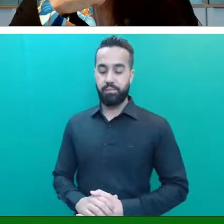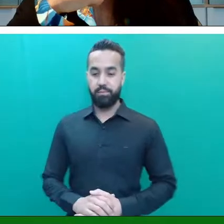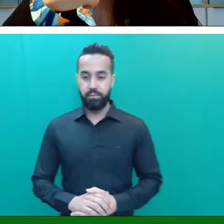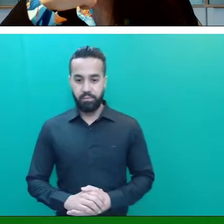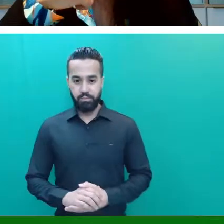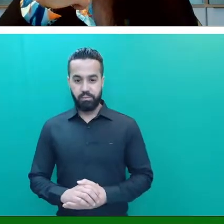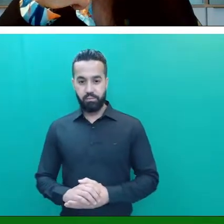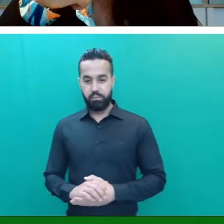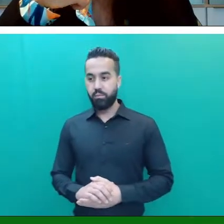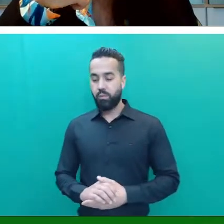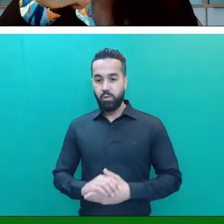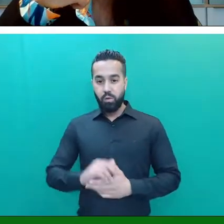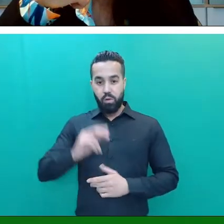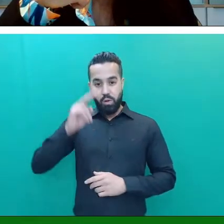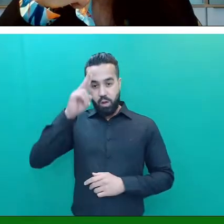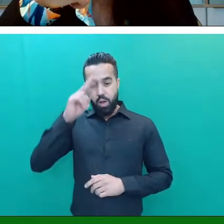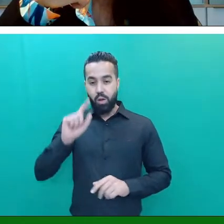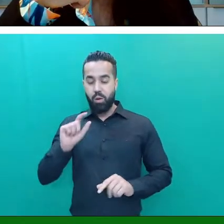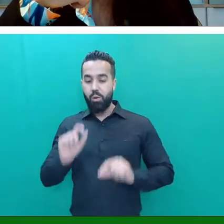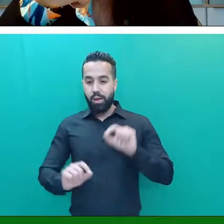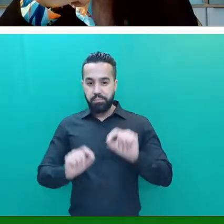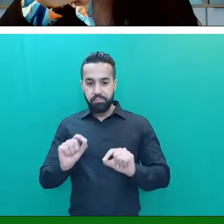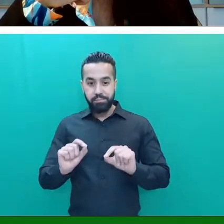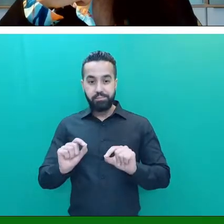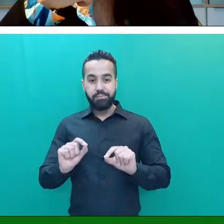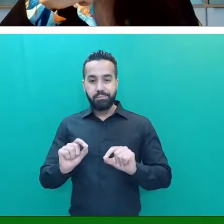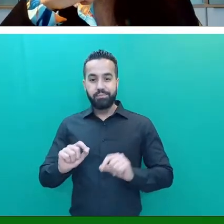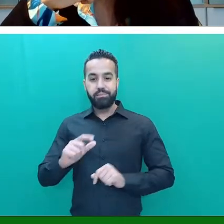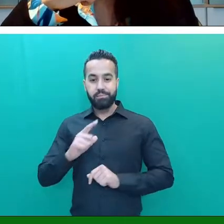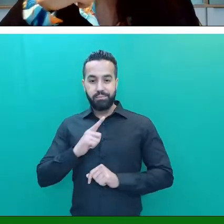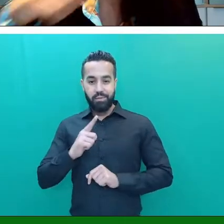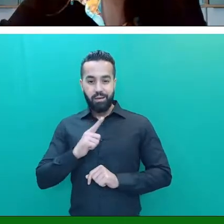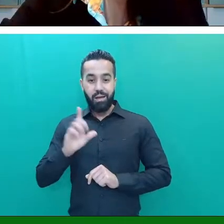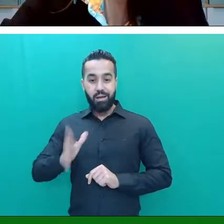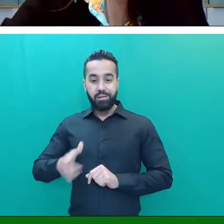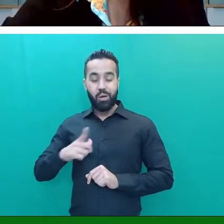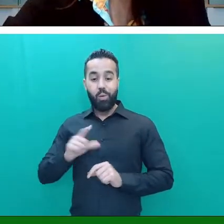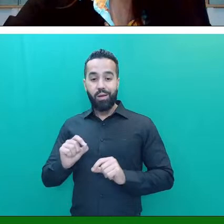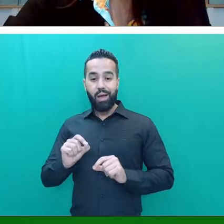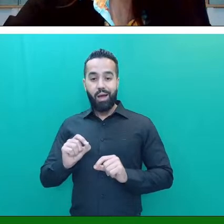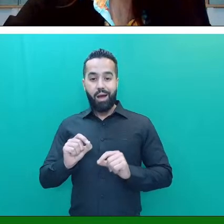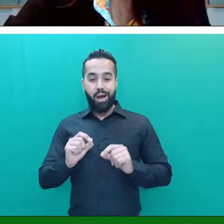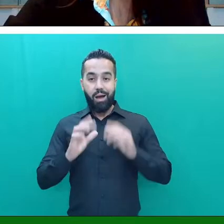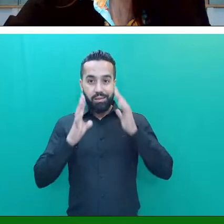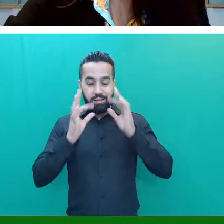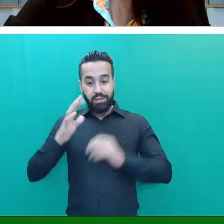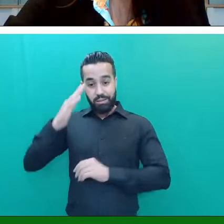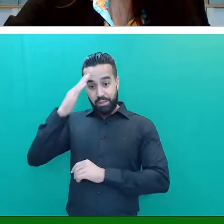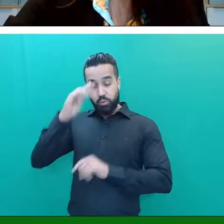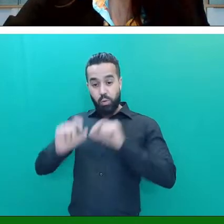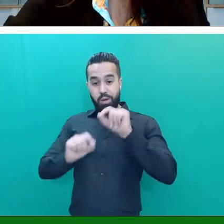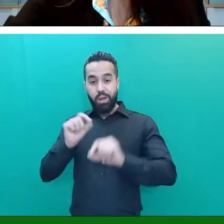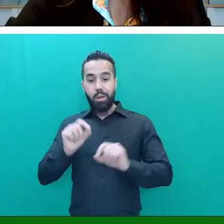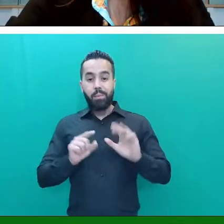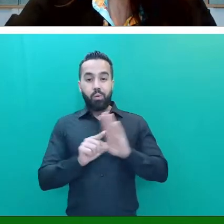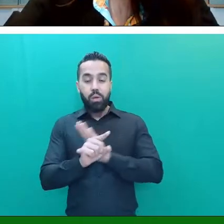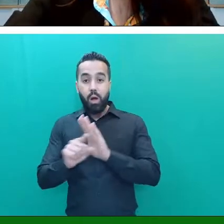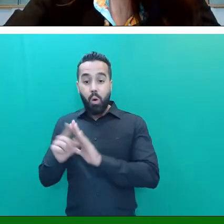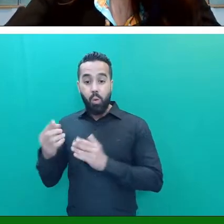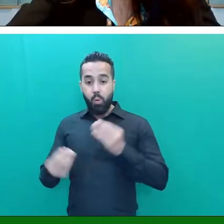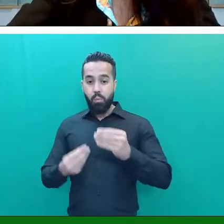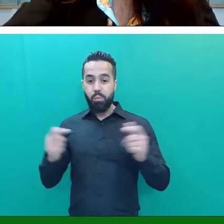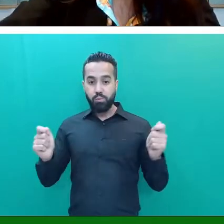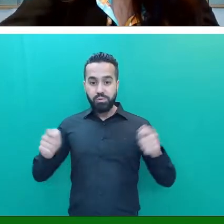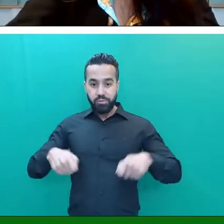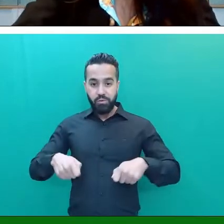um cigarro. Eu, como fumador ou fumante, eu atento e contente pergunto, aqui no Rio é possível fumar?